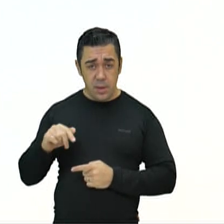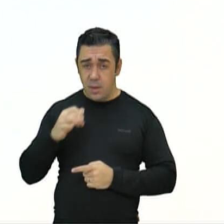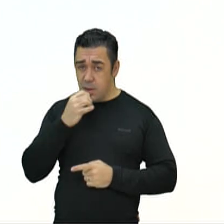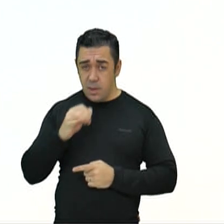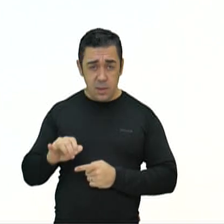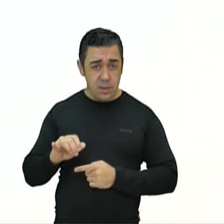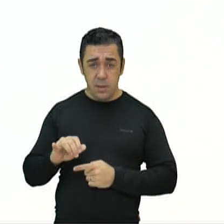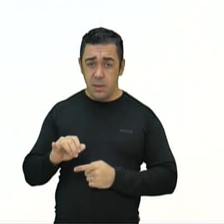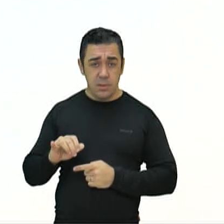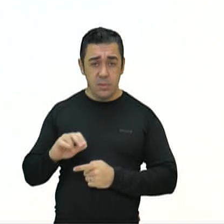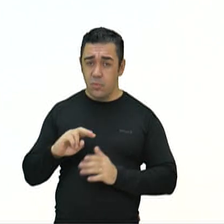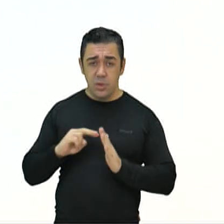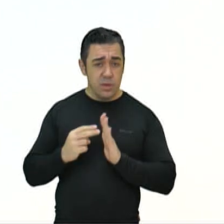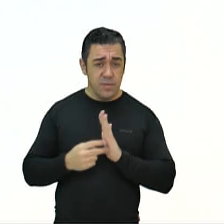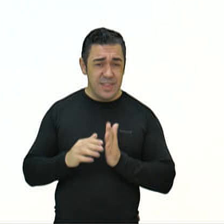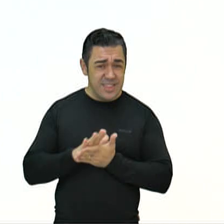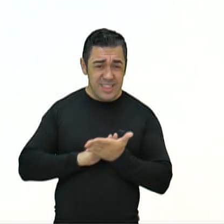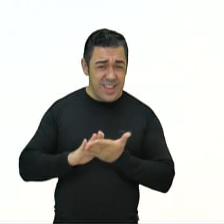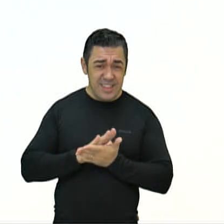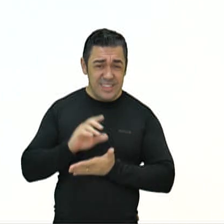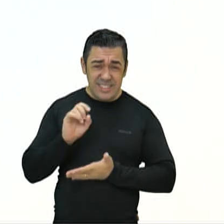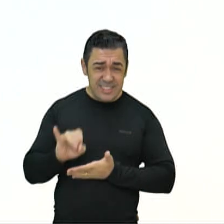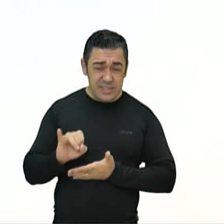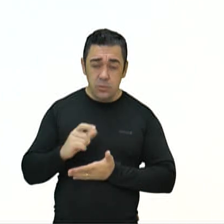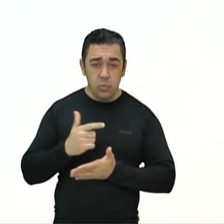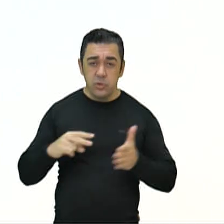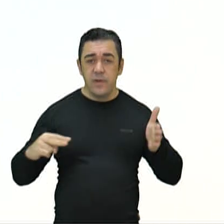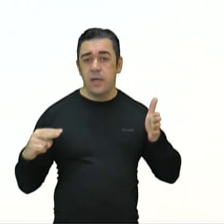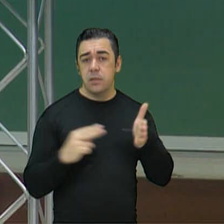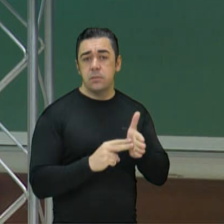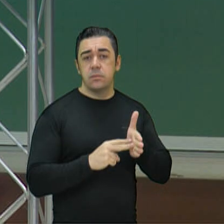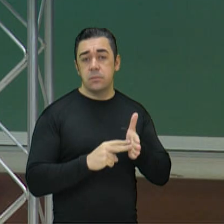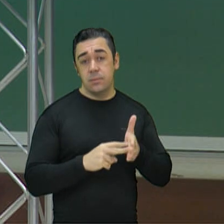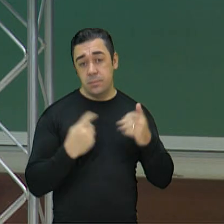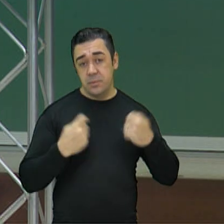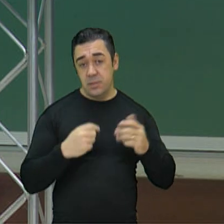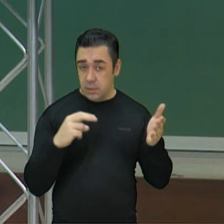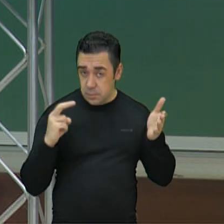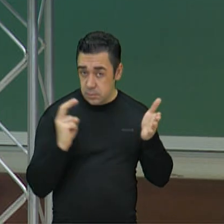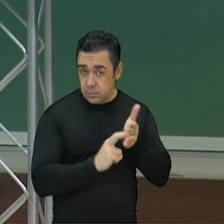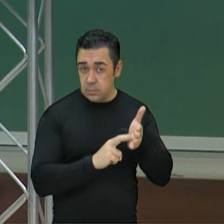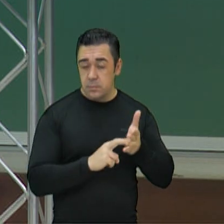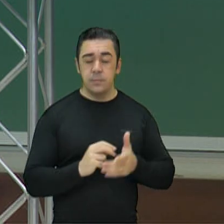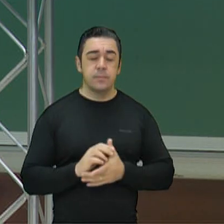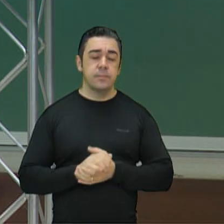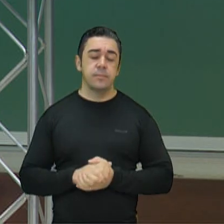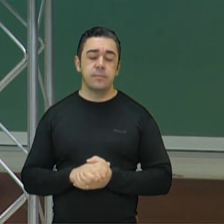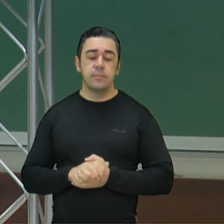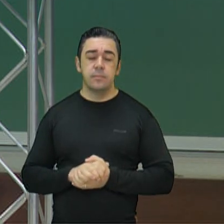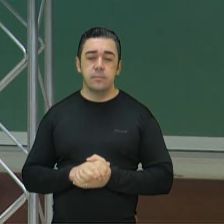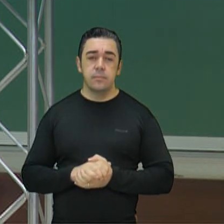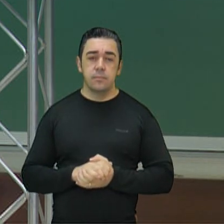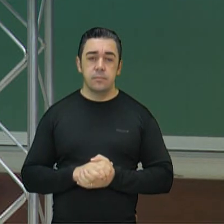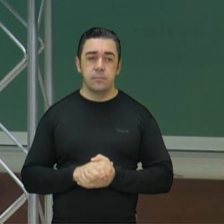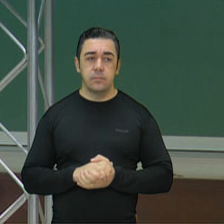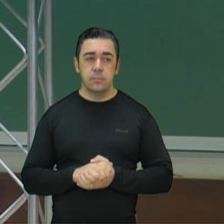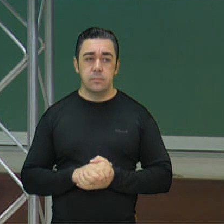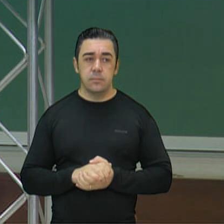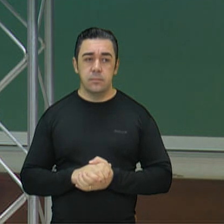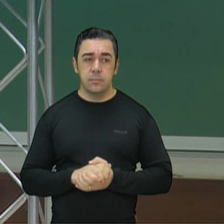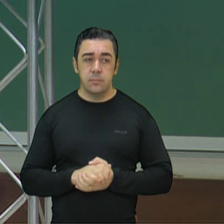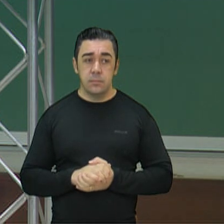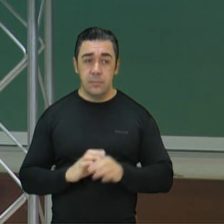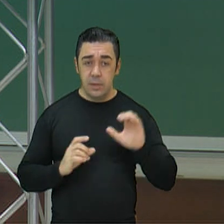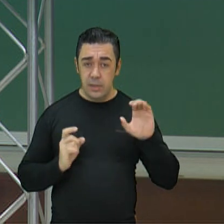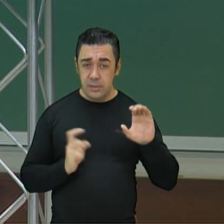ele não quer dizer nada se ele não for acionado, se ele não for conectado no circuito, né? Então, vamos comentar